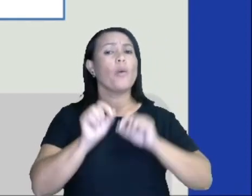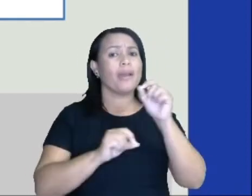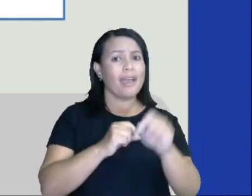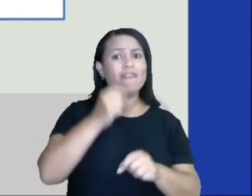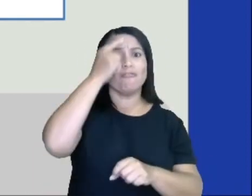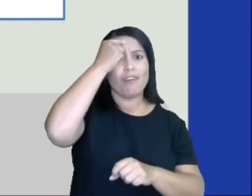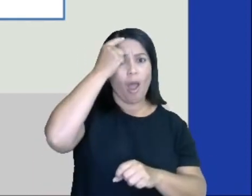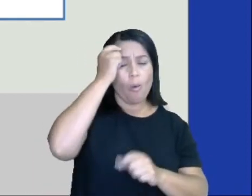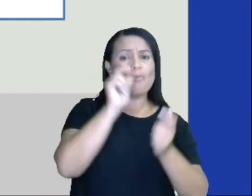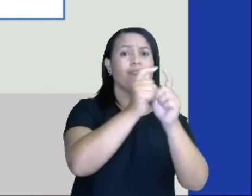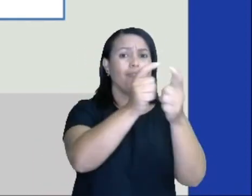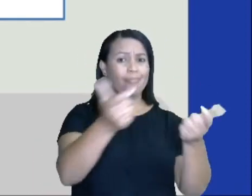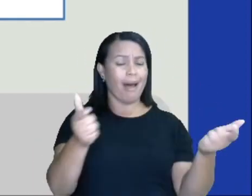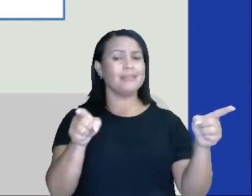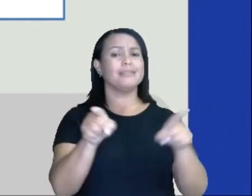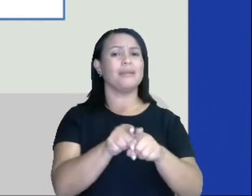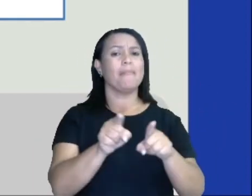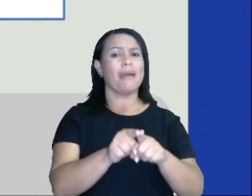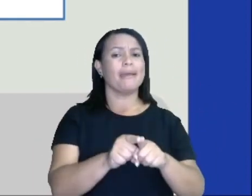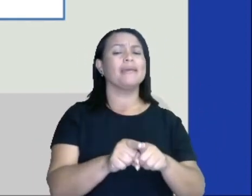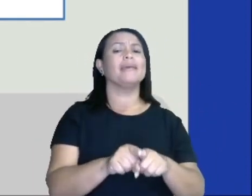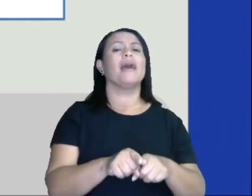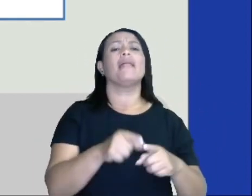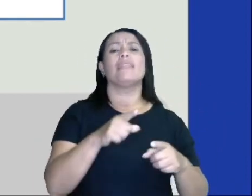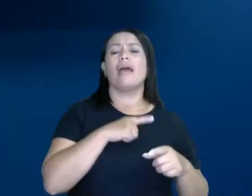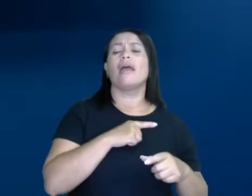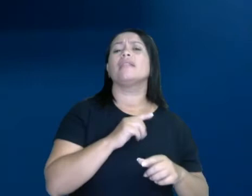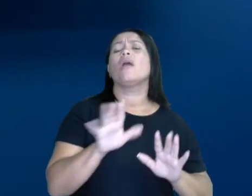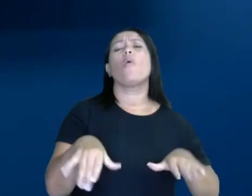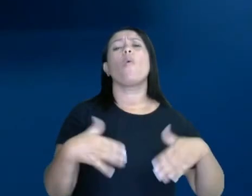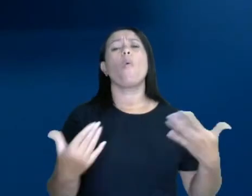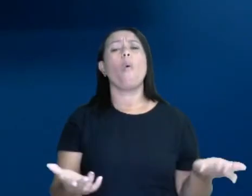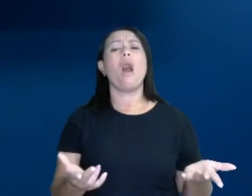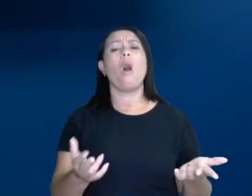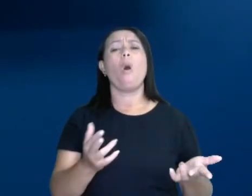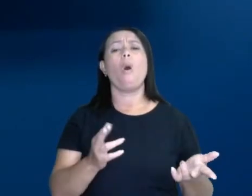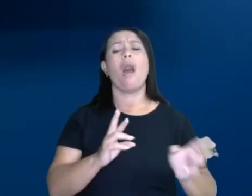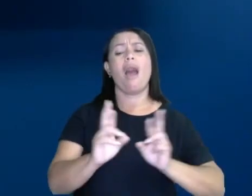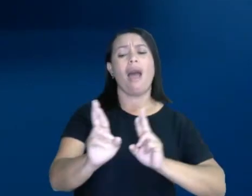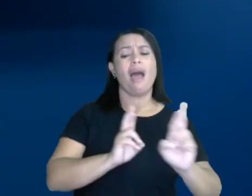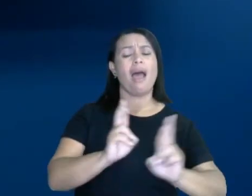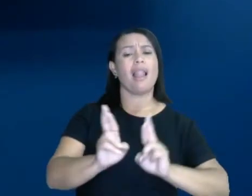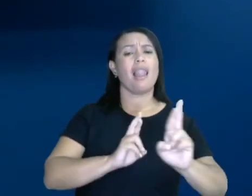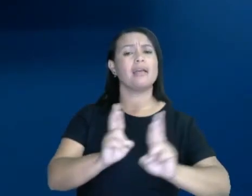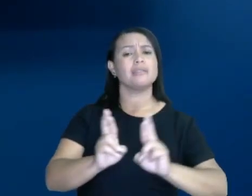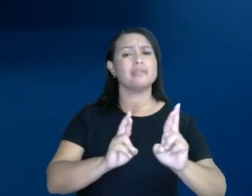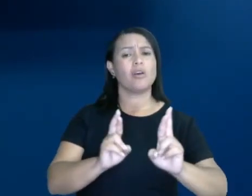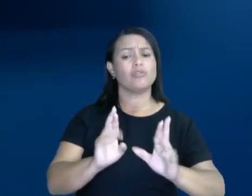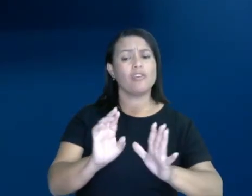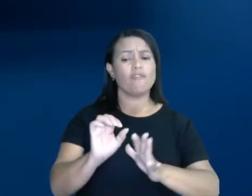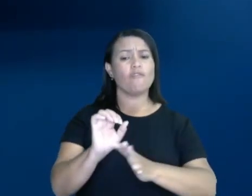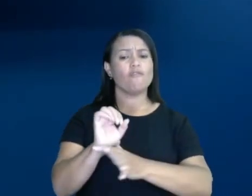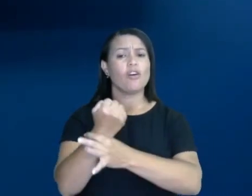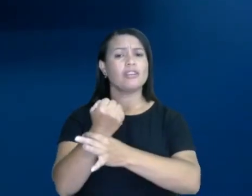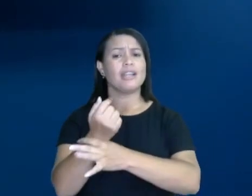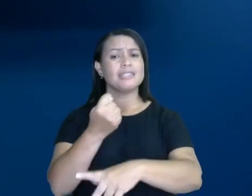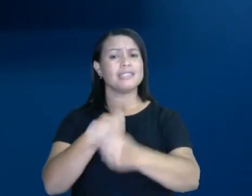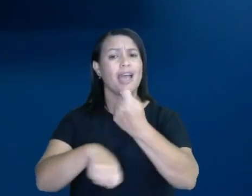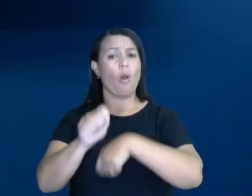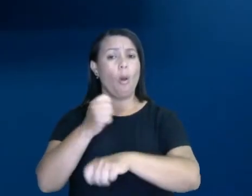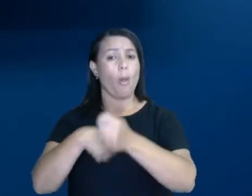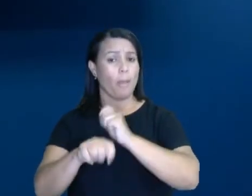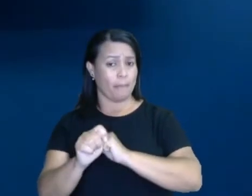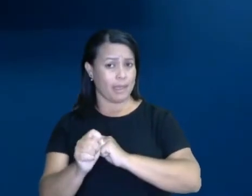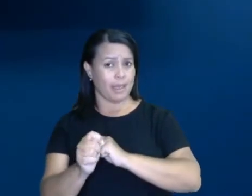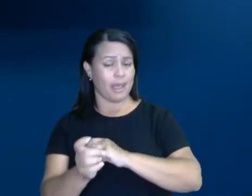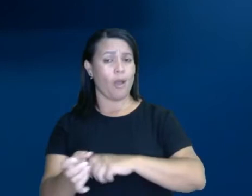para fortalecer sua economia. Então, pessoal, qual a relação aí de fortalecer a economia com